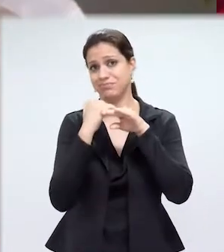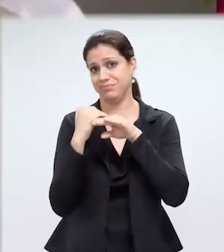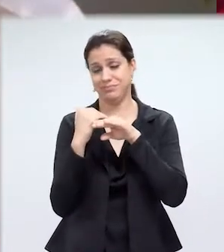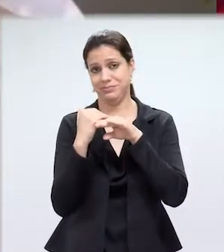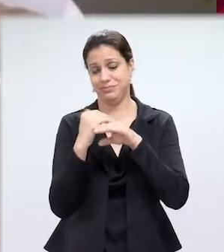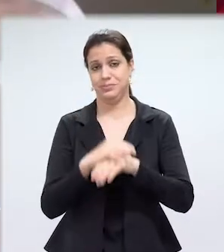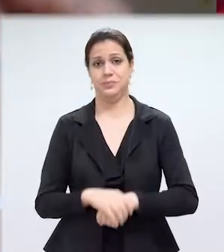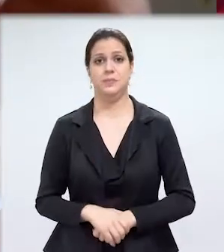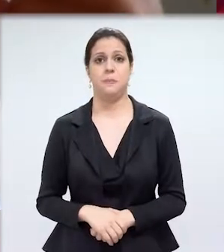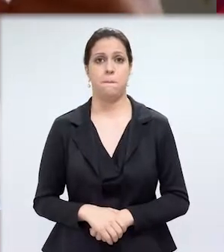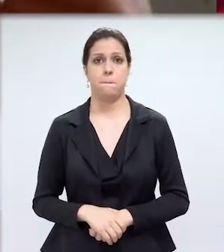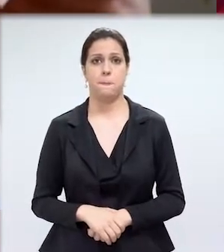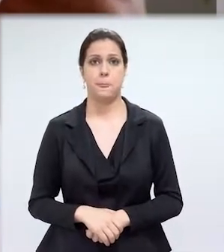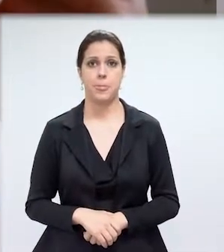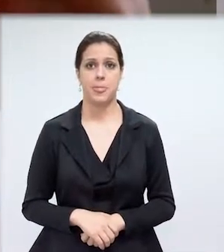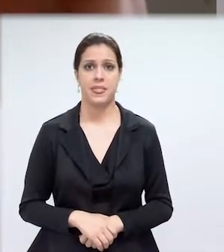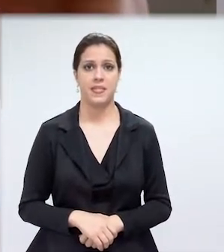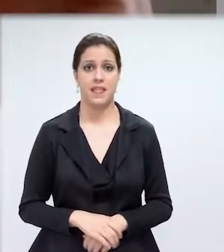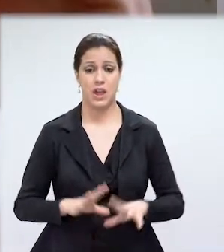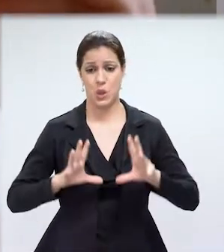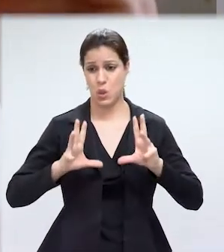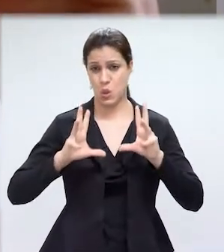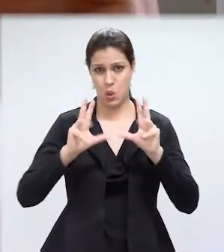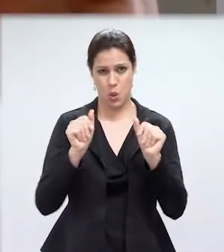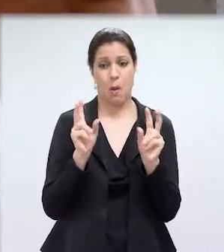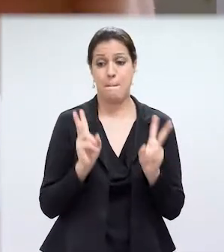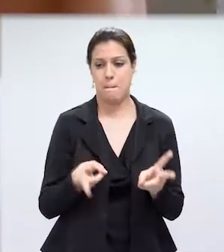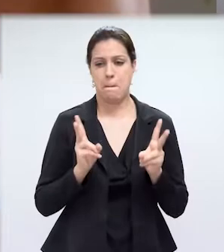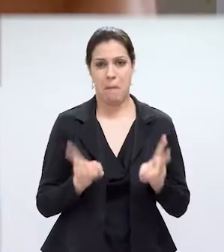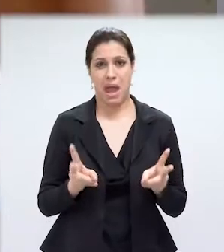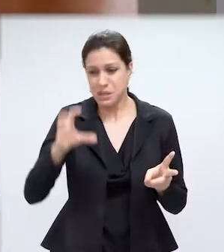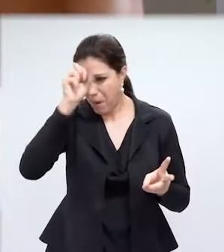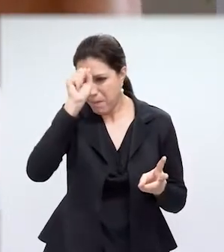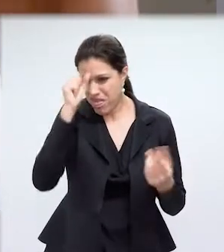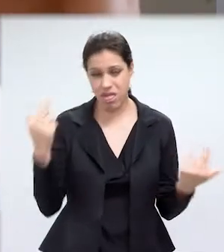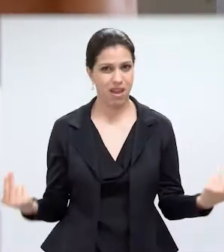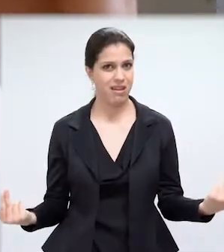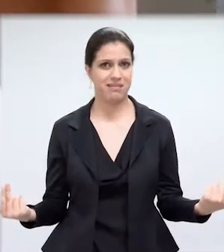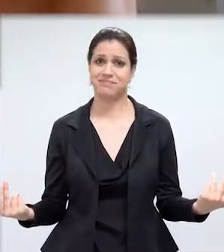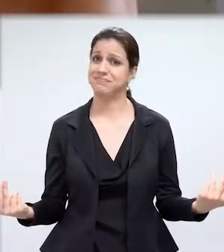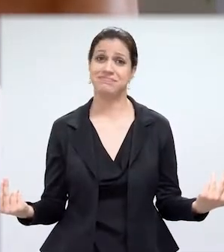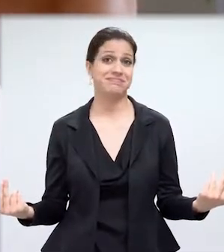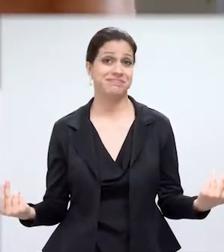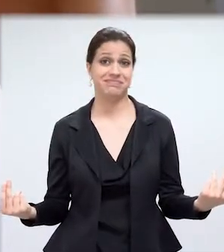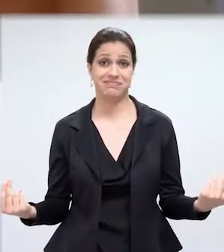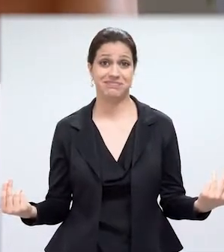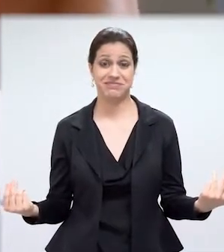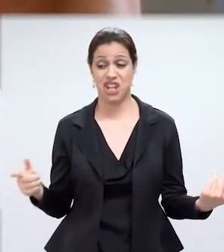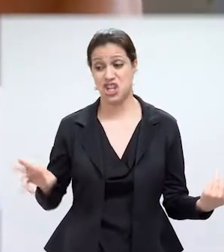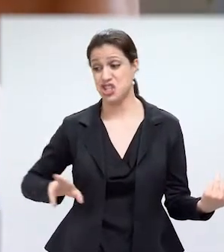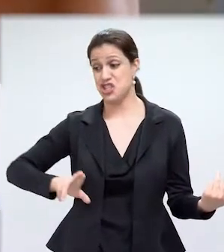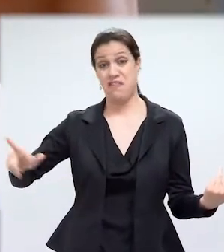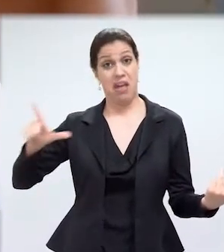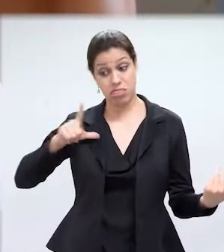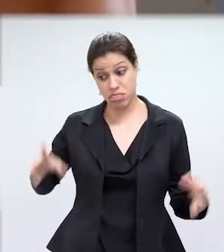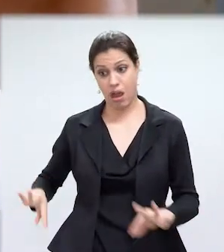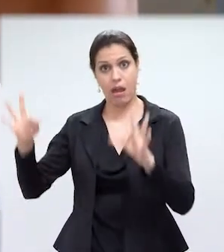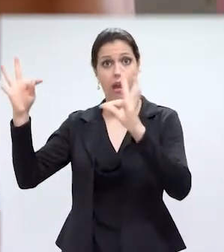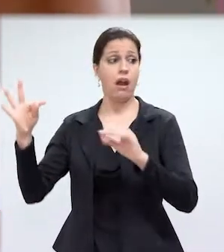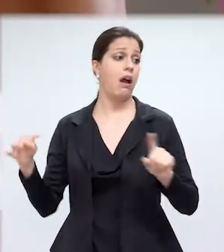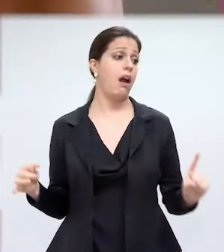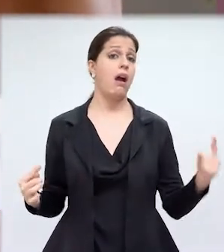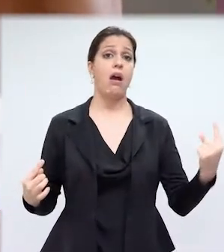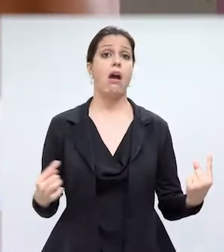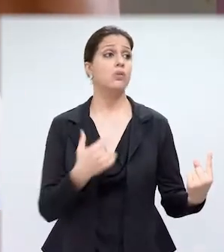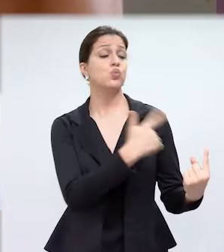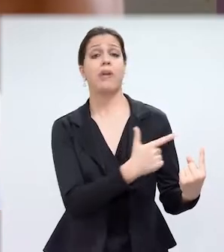nós sabemos que todo mundo sai do mesmo ponto de partida? Não. Então,